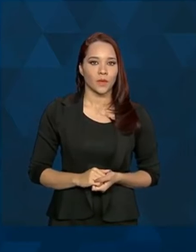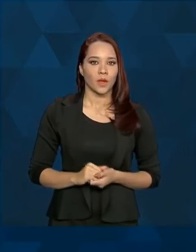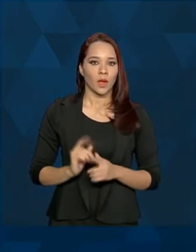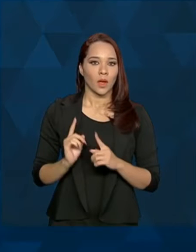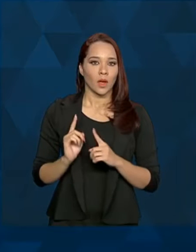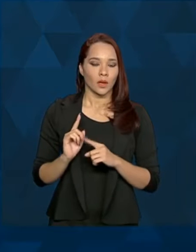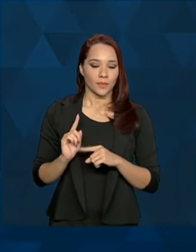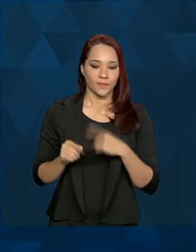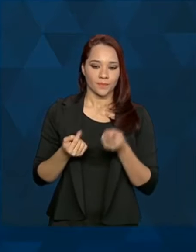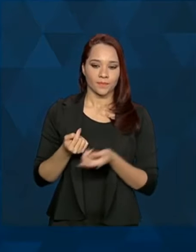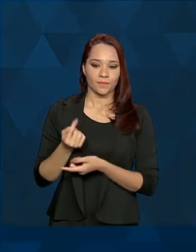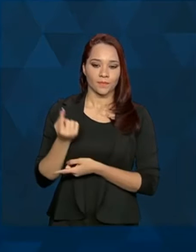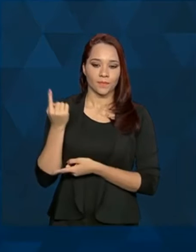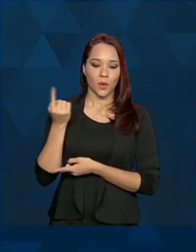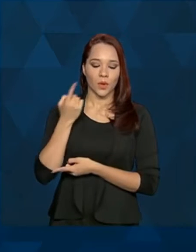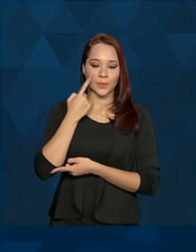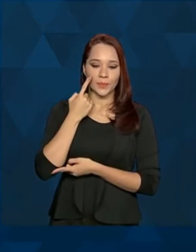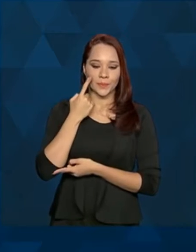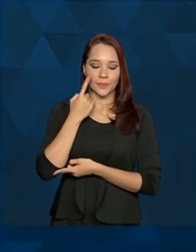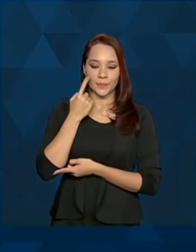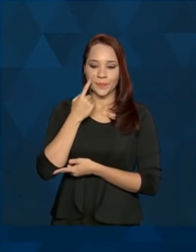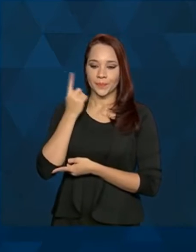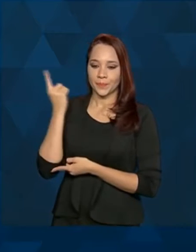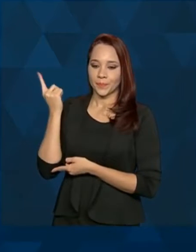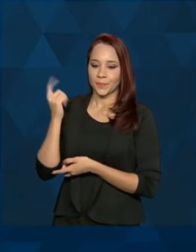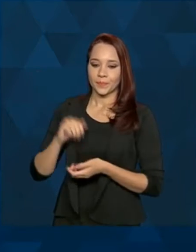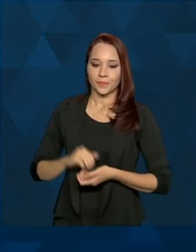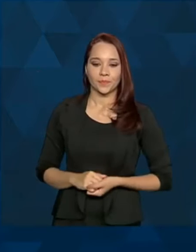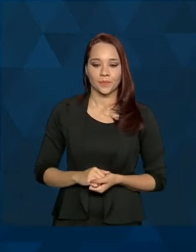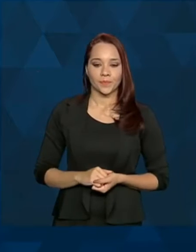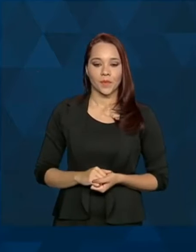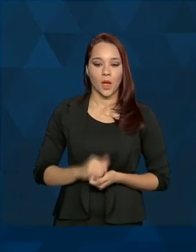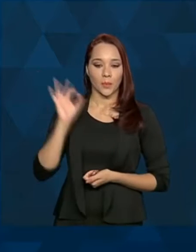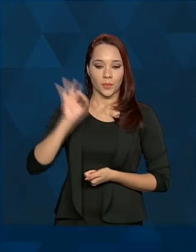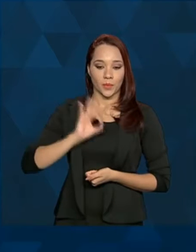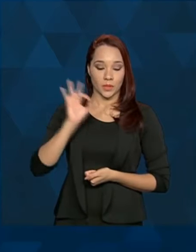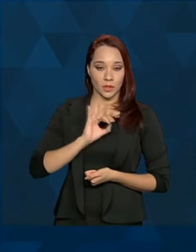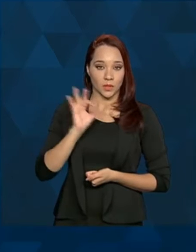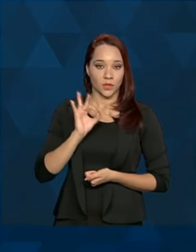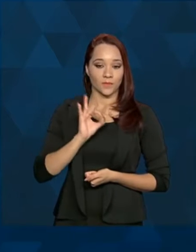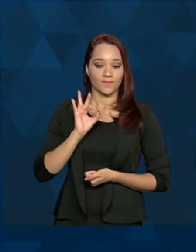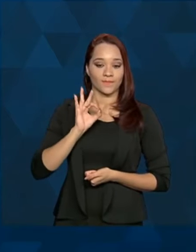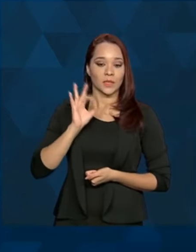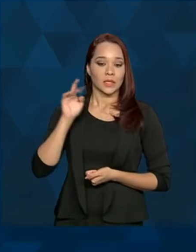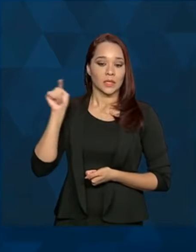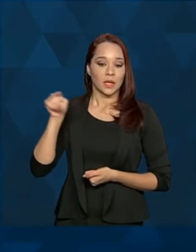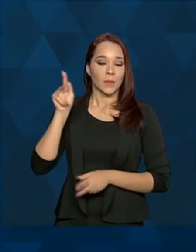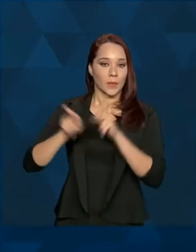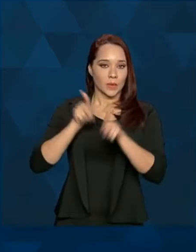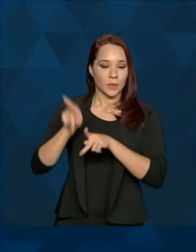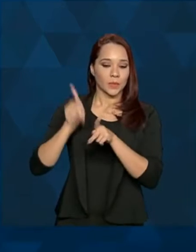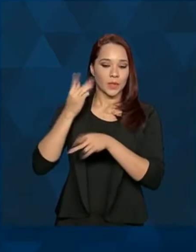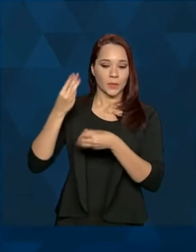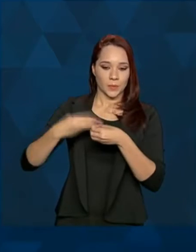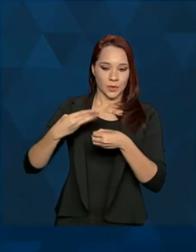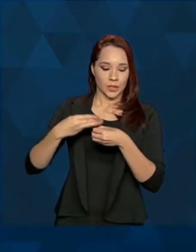Entretanto, quando você olha a incidências de casos nesses municípios